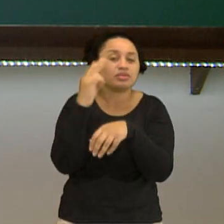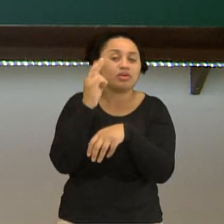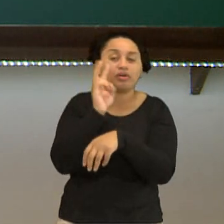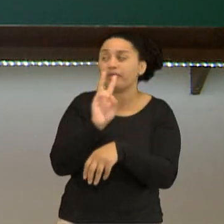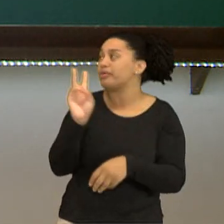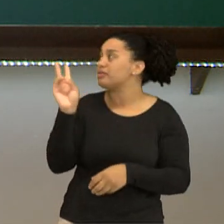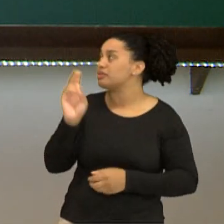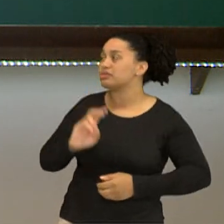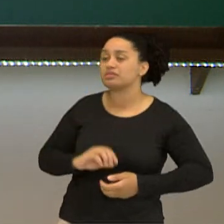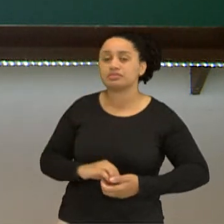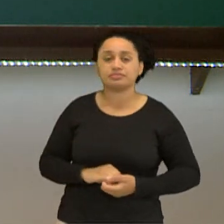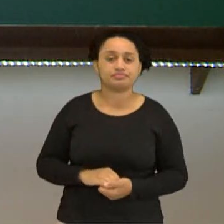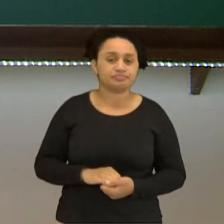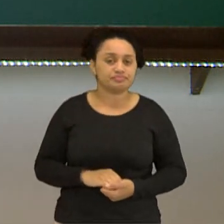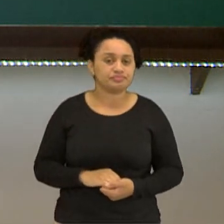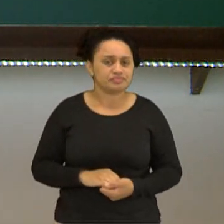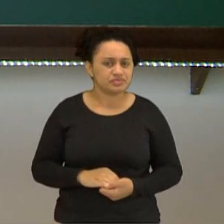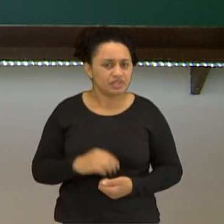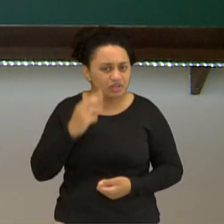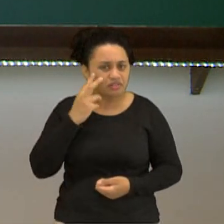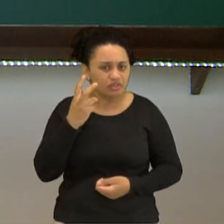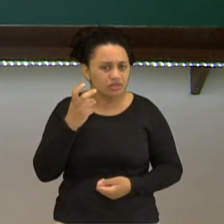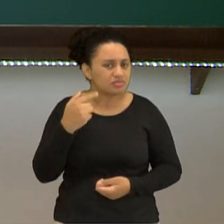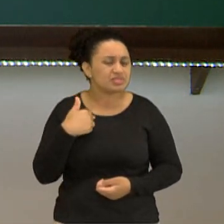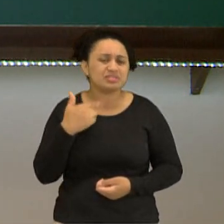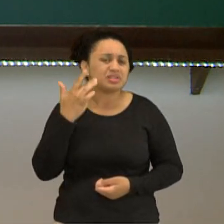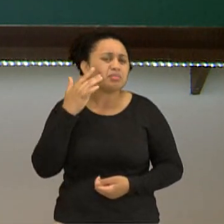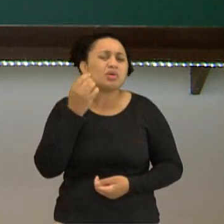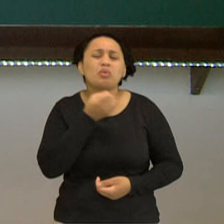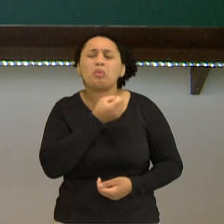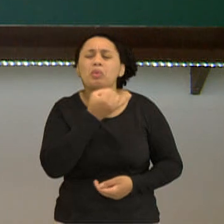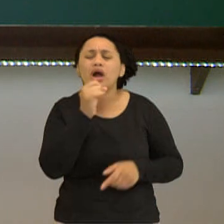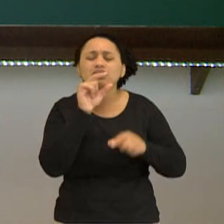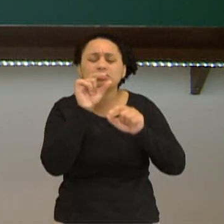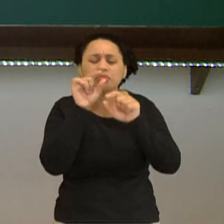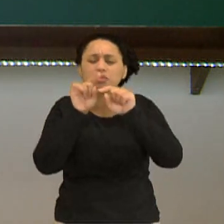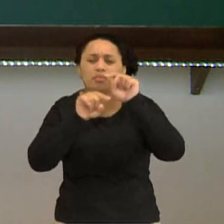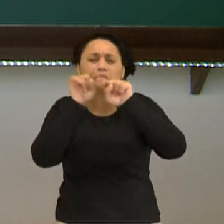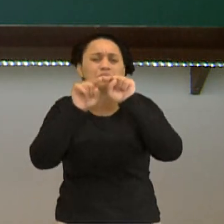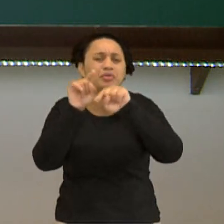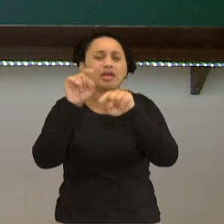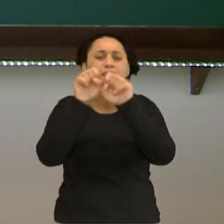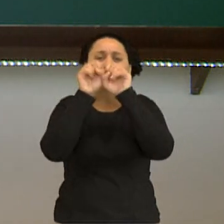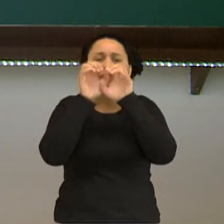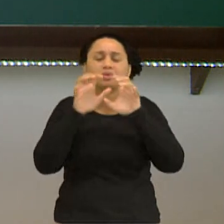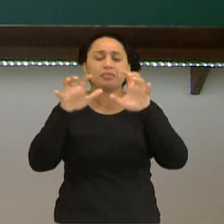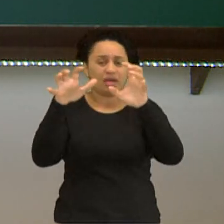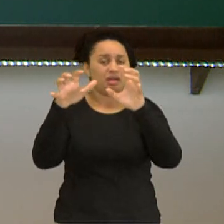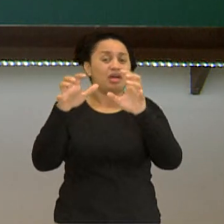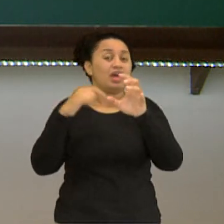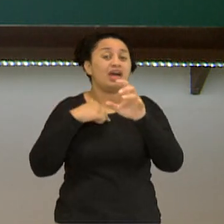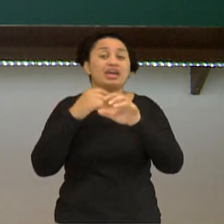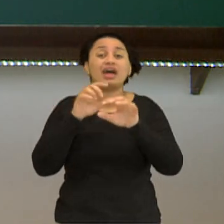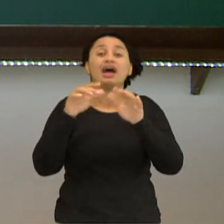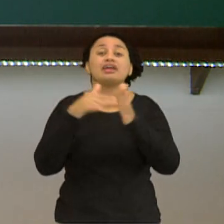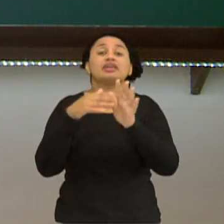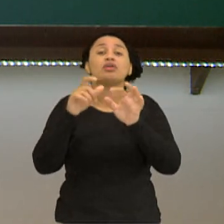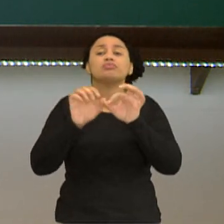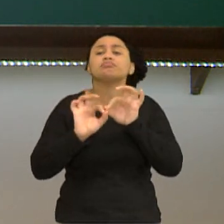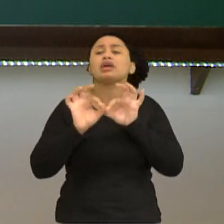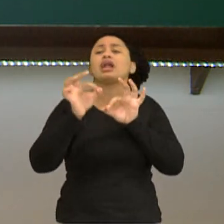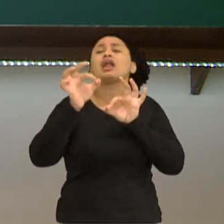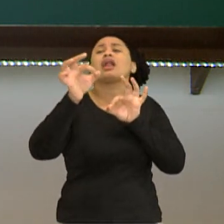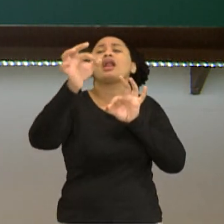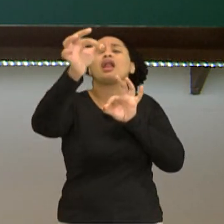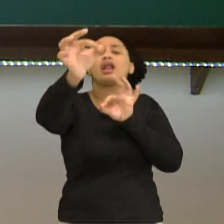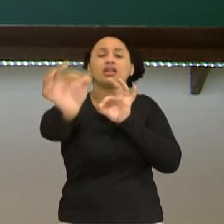noção da quantidade de elementos e a distância que isso alcança. Por isso que a gente ter uma ética respiratória, quando a gente vai